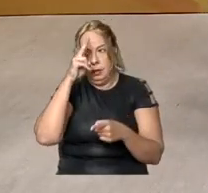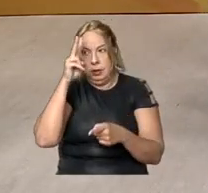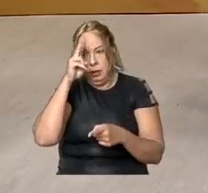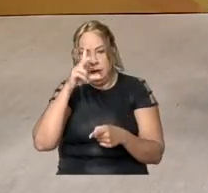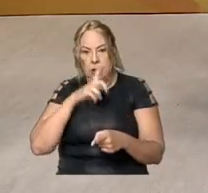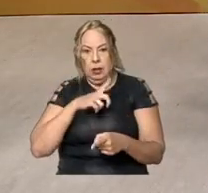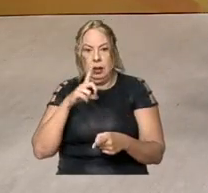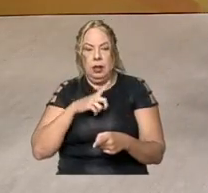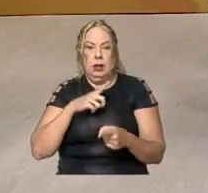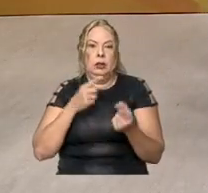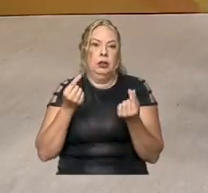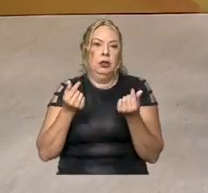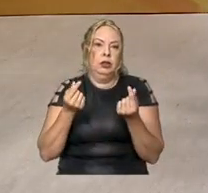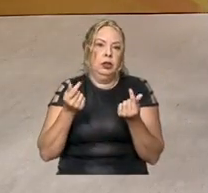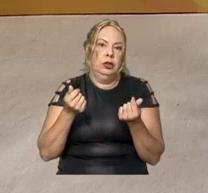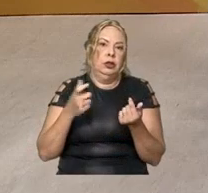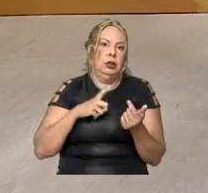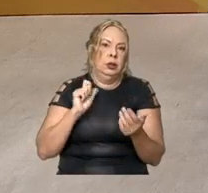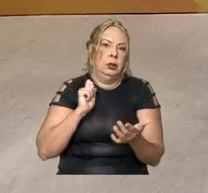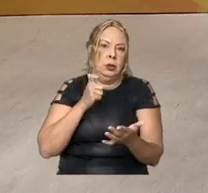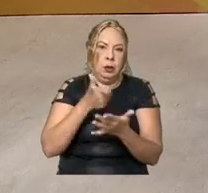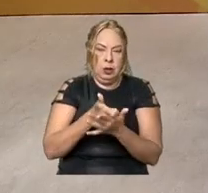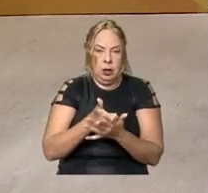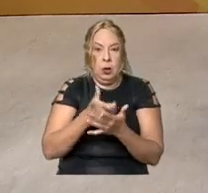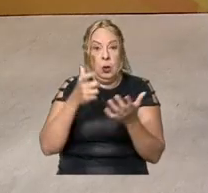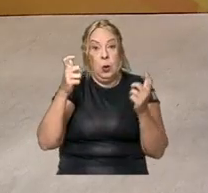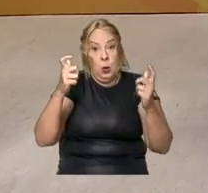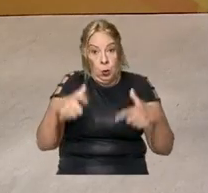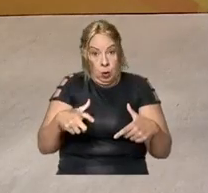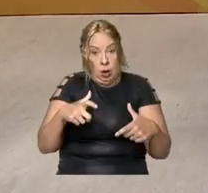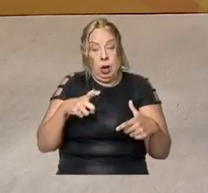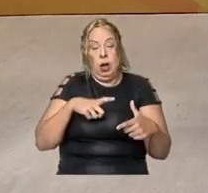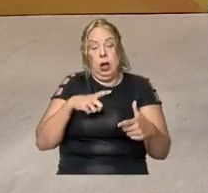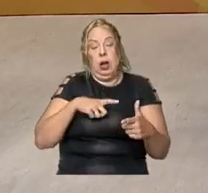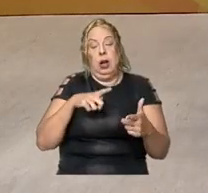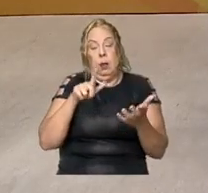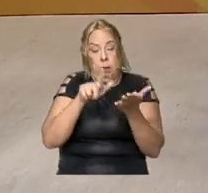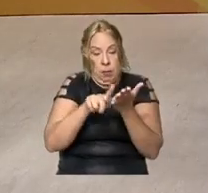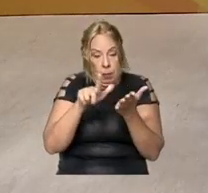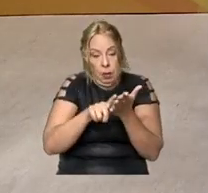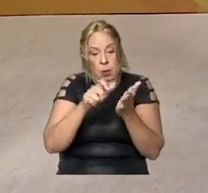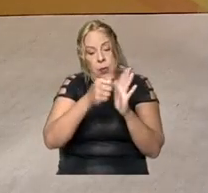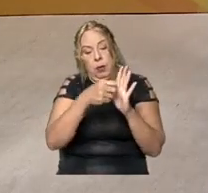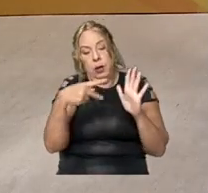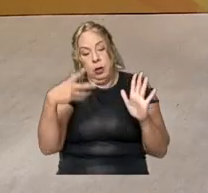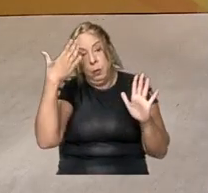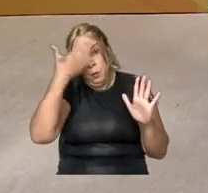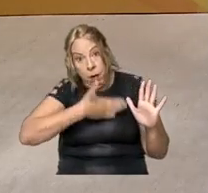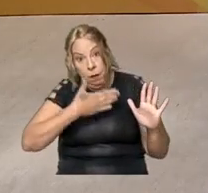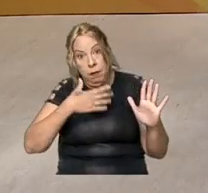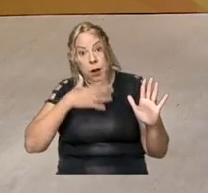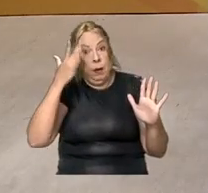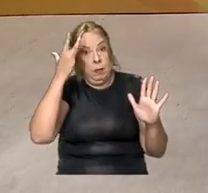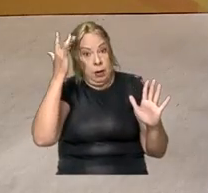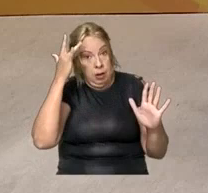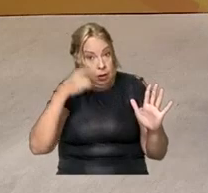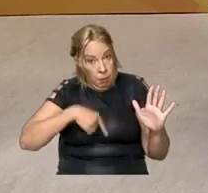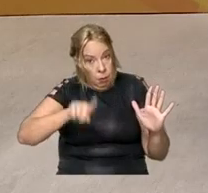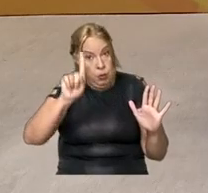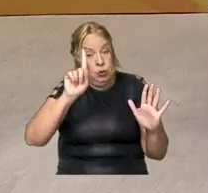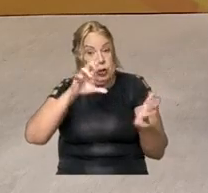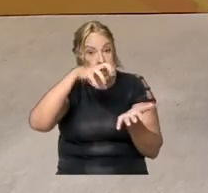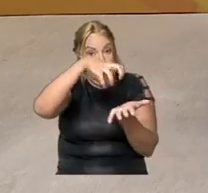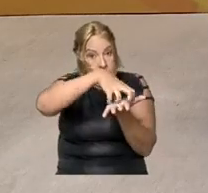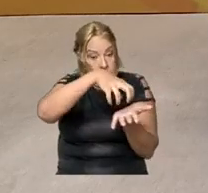essa grana extra aí, você já pode passar na sede do Caju Cap com o seu título e a documentação a partir de amanhã em horário comercial, não é